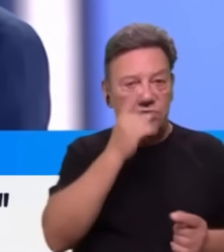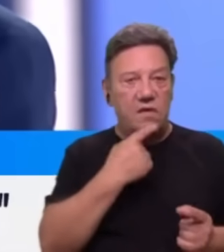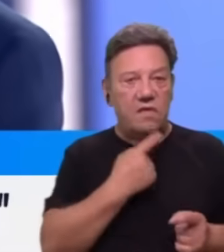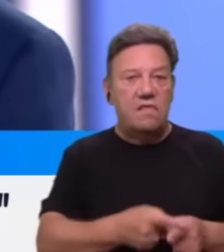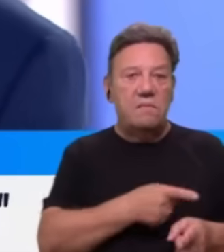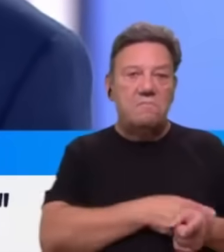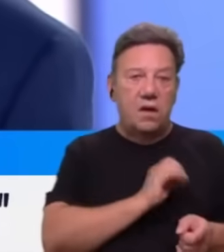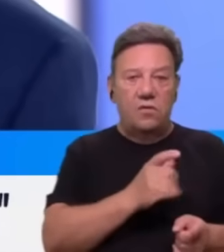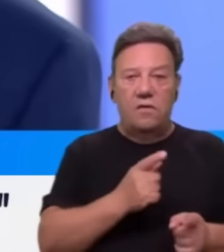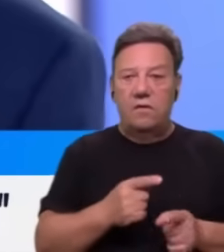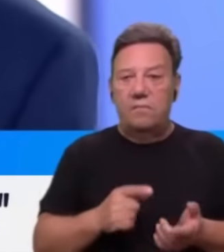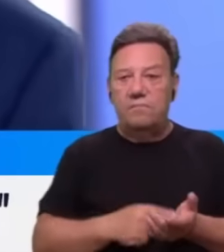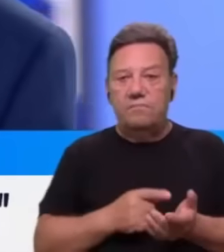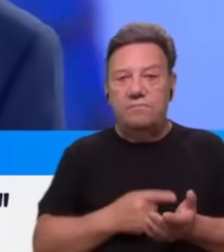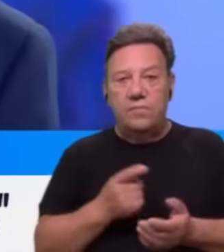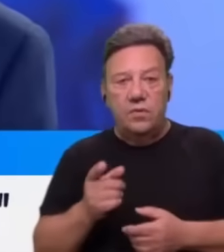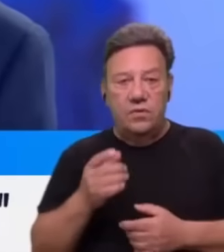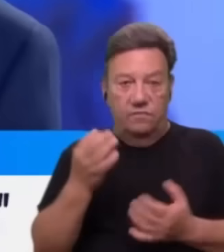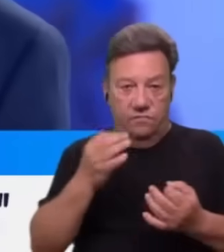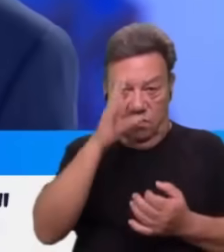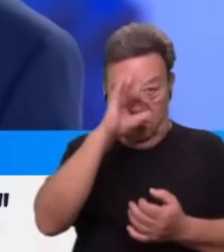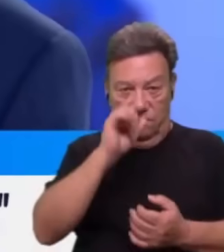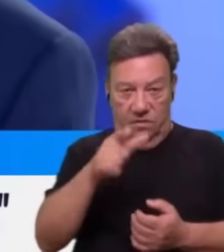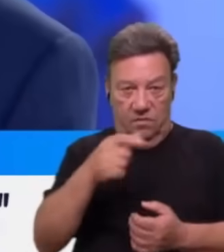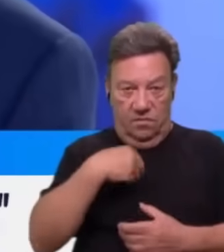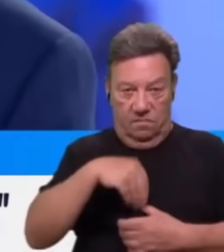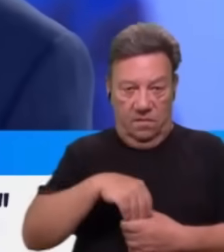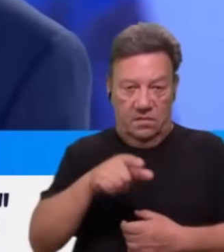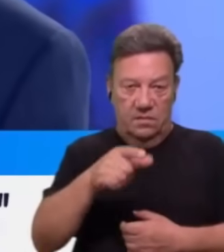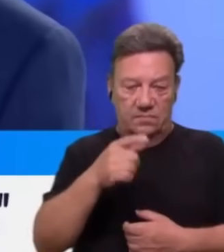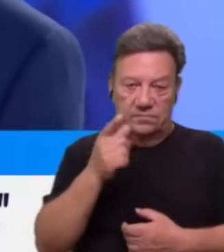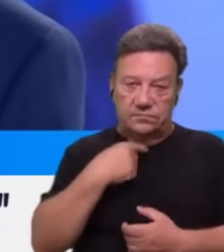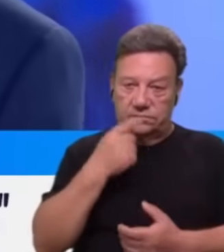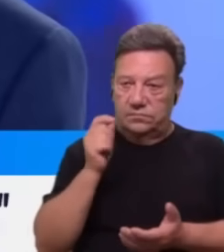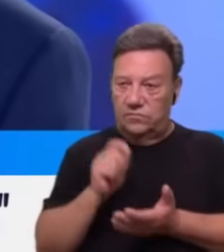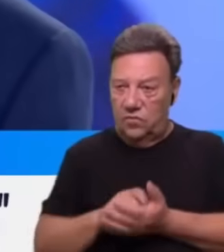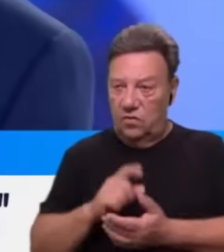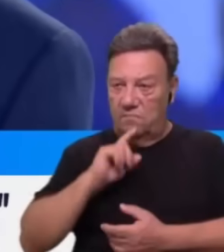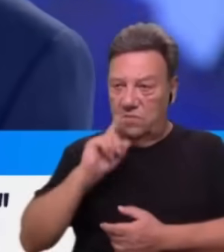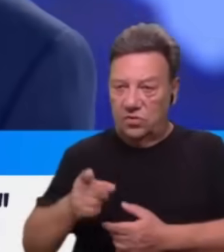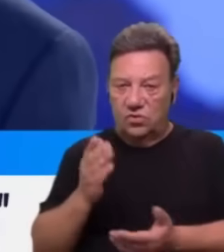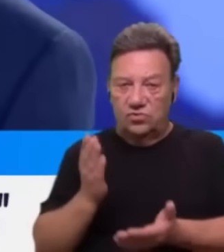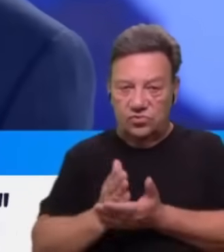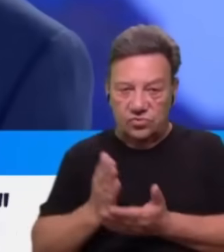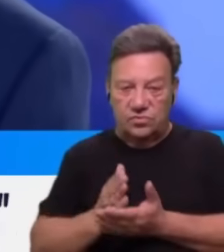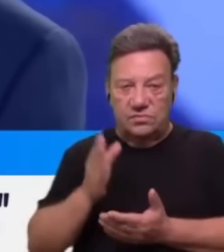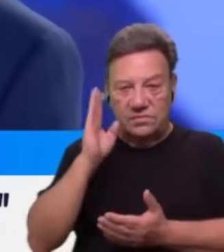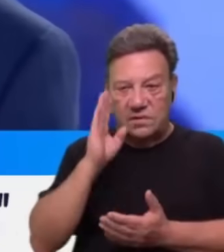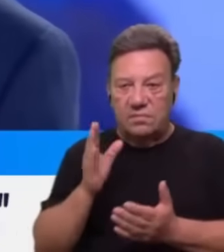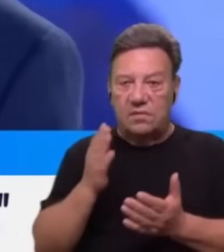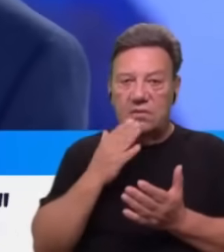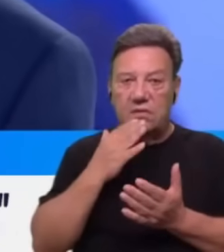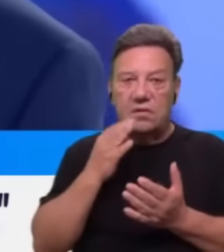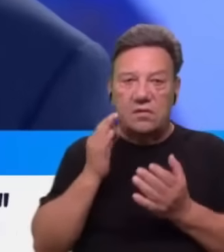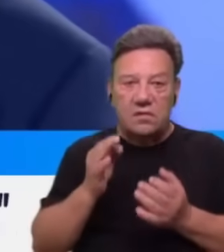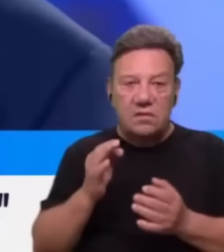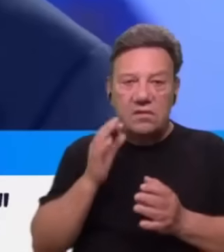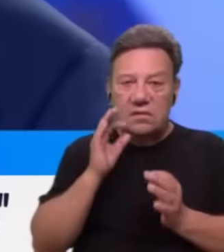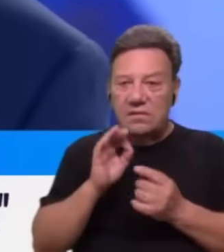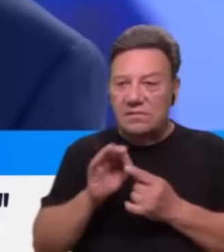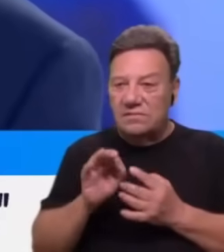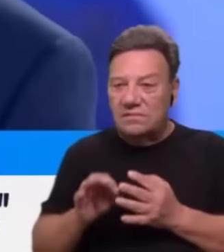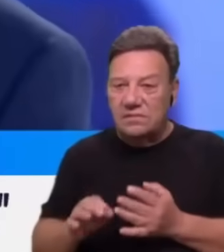professores a menos foi foi o governo o governo que ele fazia parte quem encomendou e fez um estudo para saber confio em grande ou seja